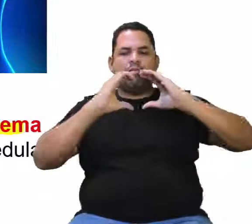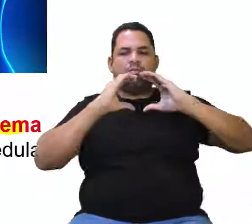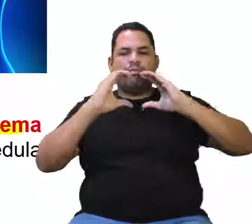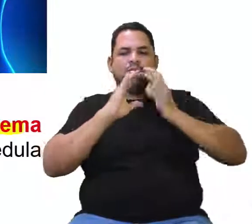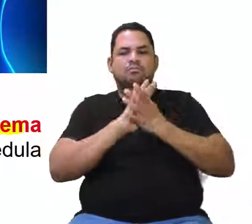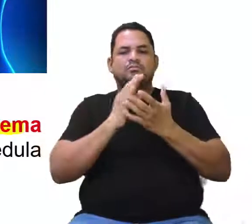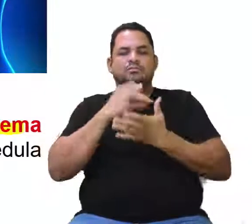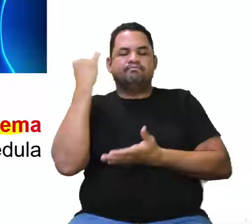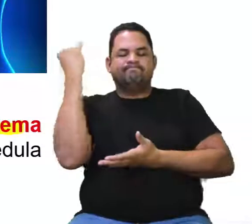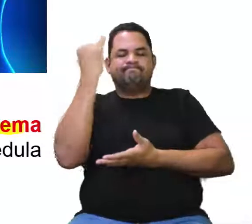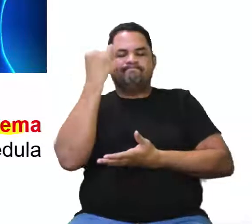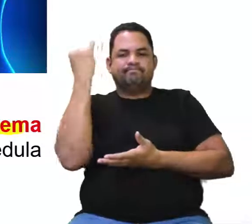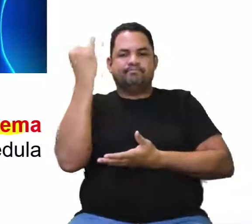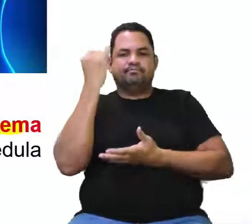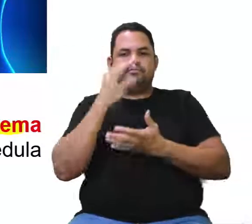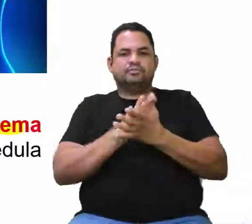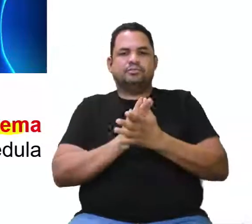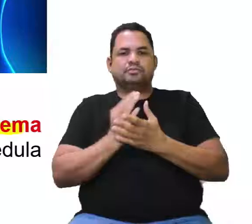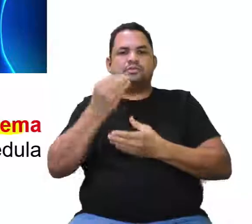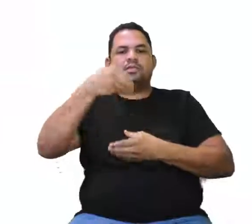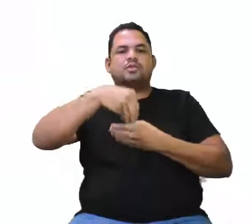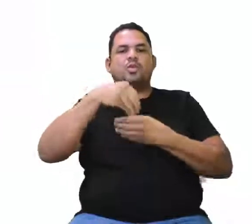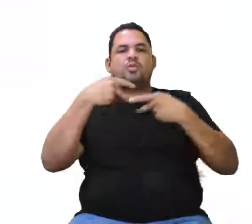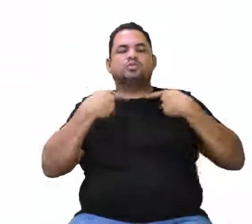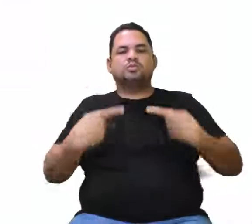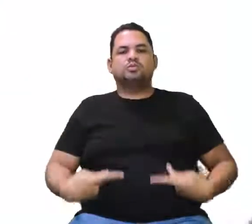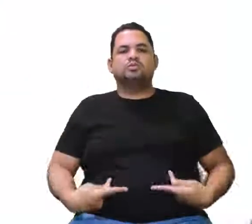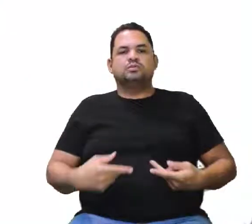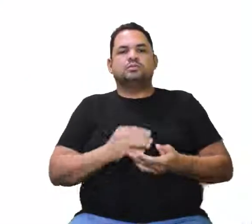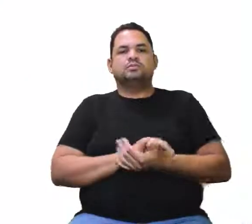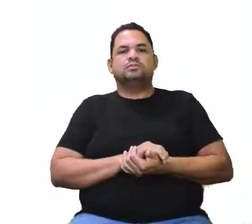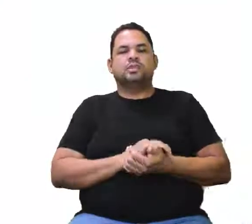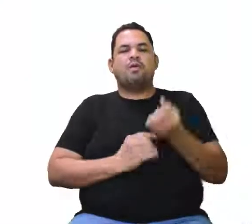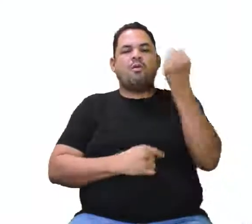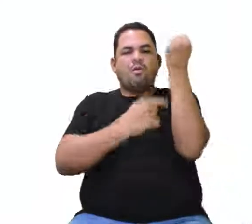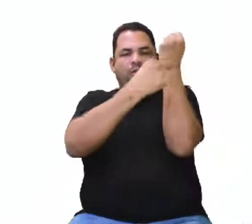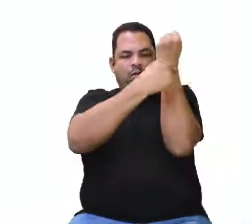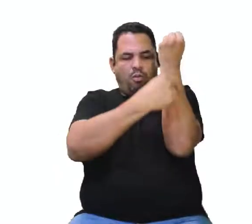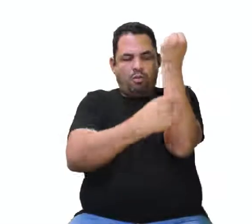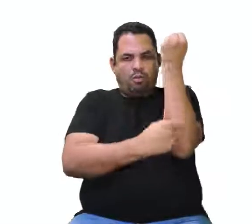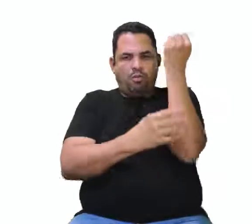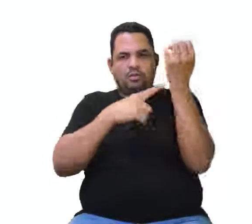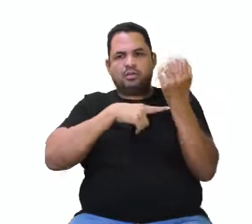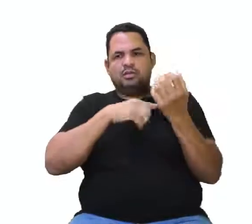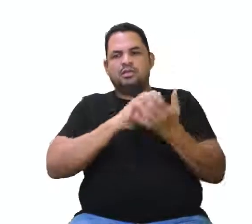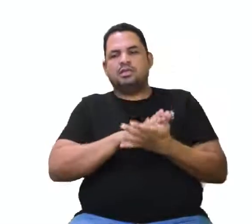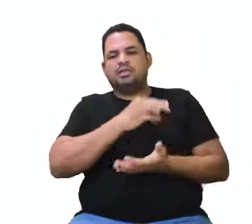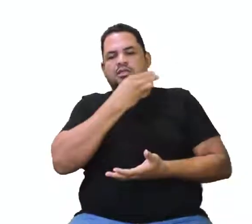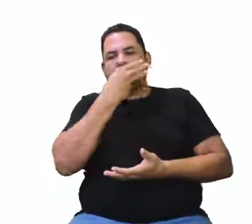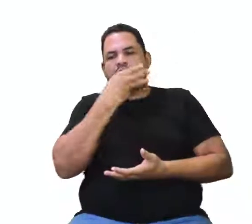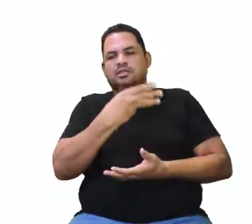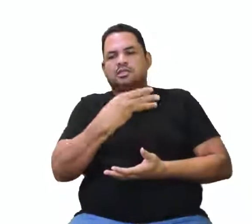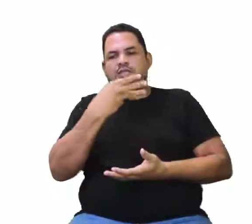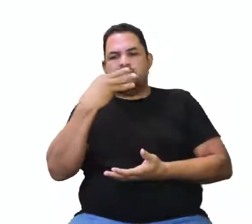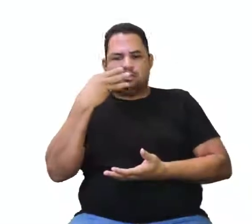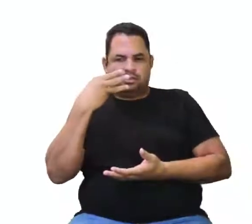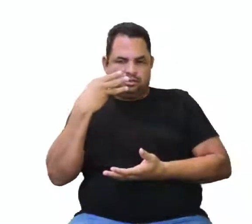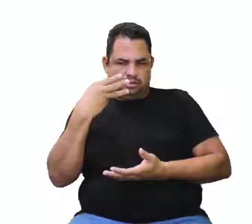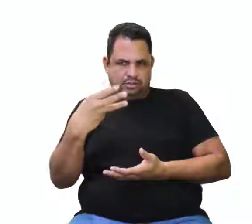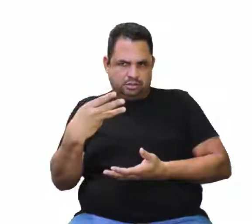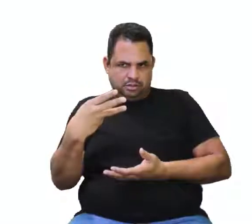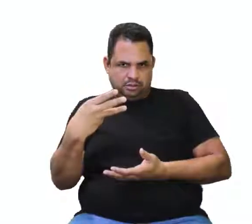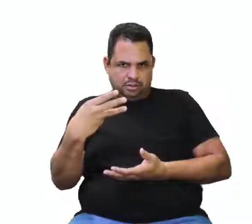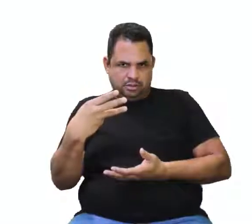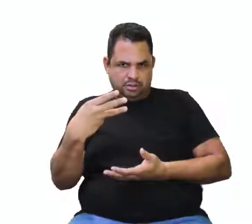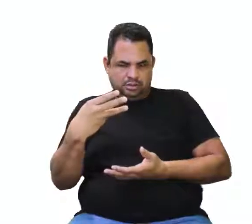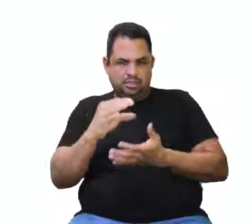Então, ela é bem importante no nosso corpo. A coluna vertebral ela é composta de 33 vértebras. Então,